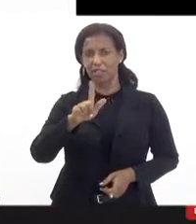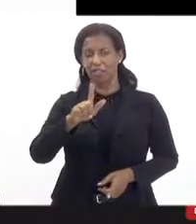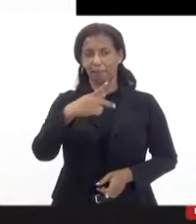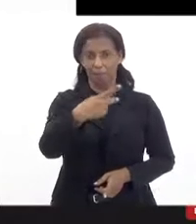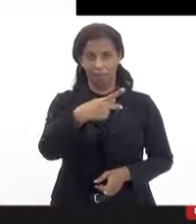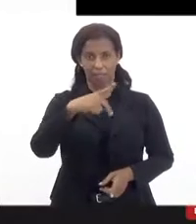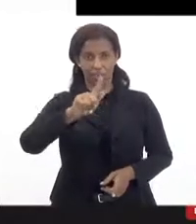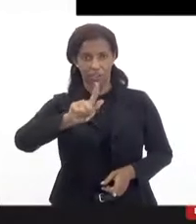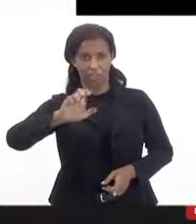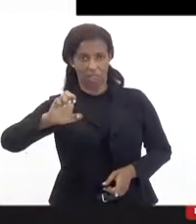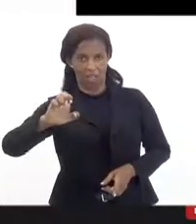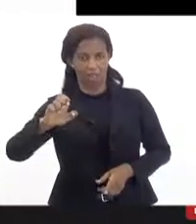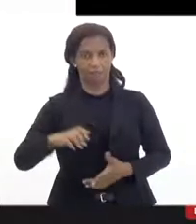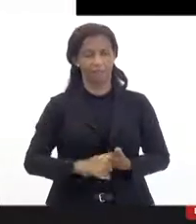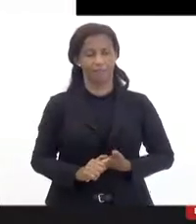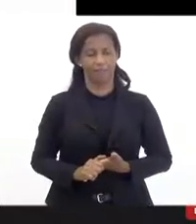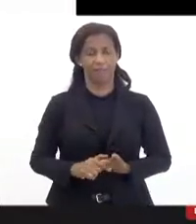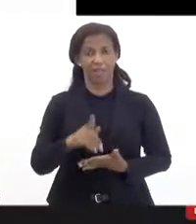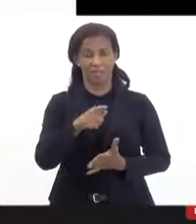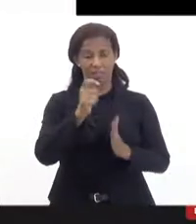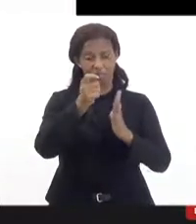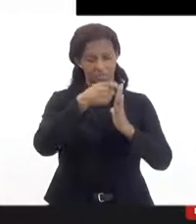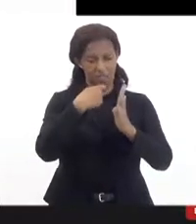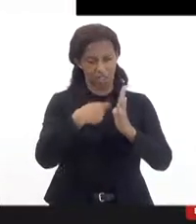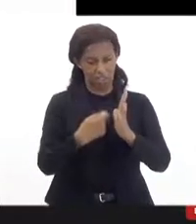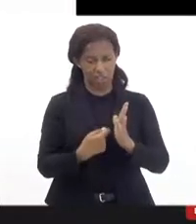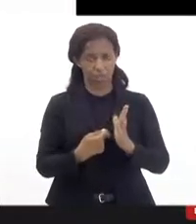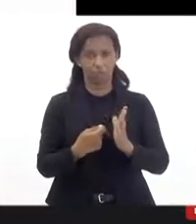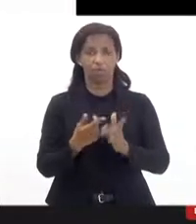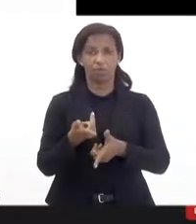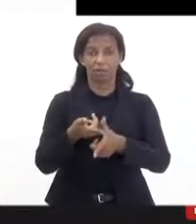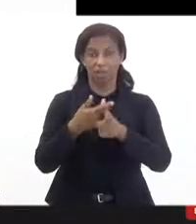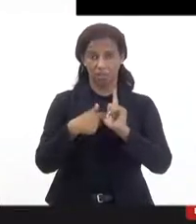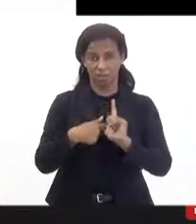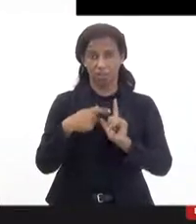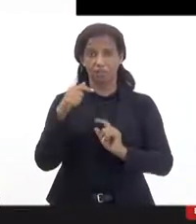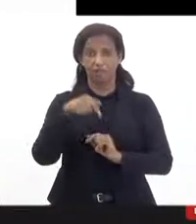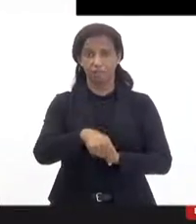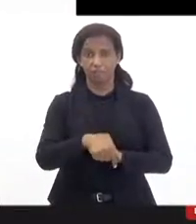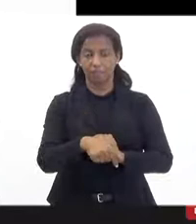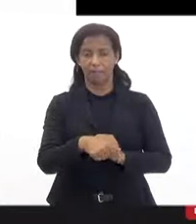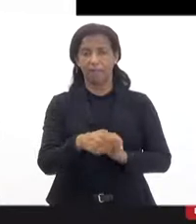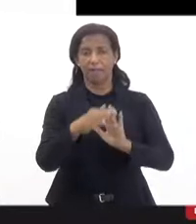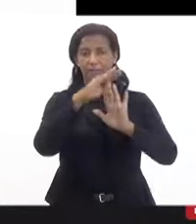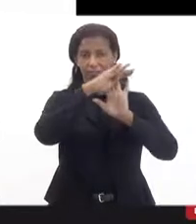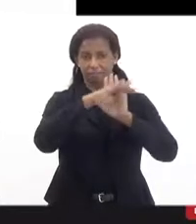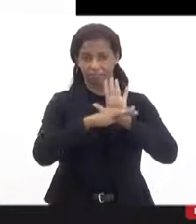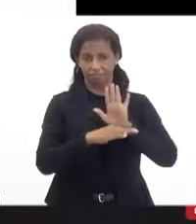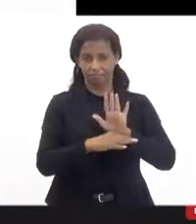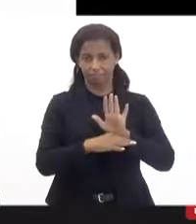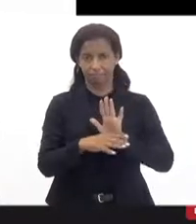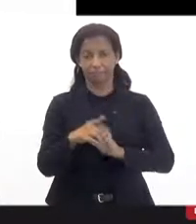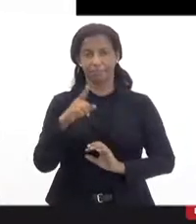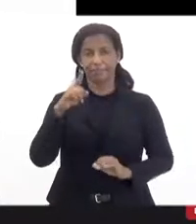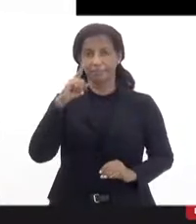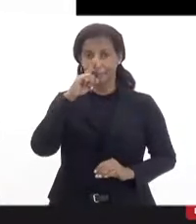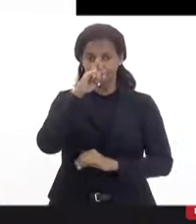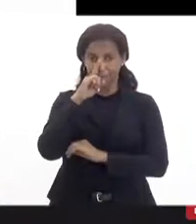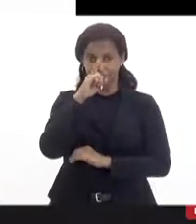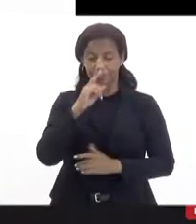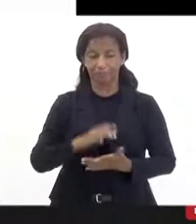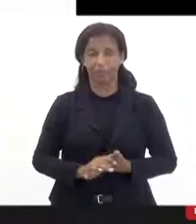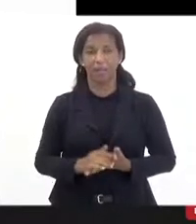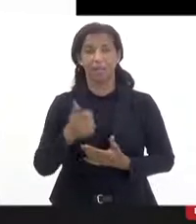Estado, né? Os créditos inscritos em dívida ativa, para efeito dessa classificação de risco, primeiramente é feita